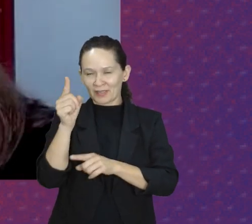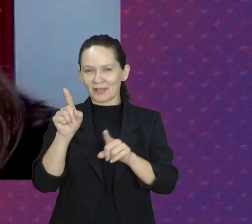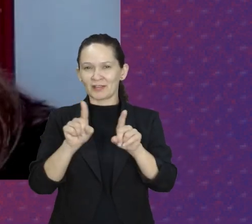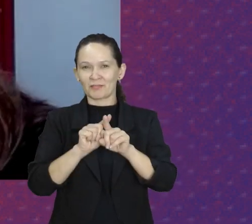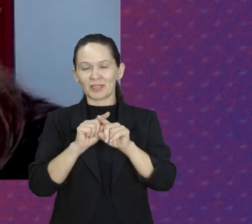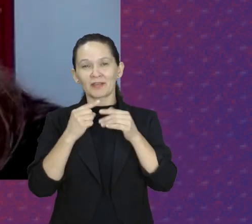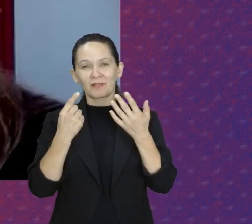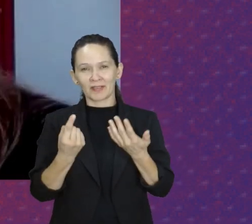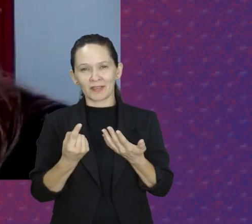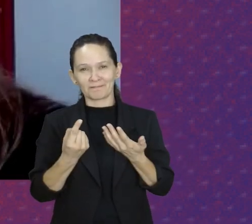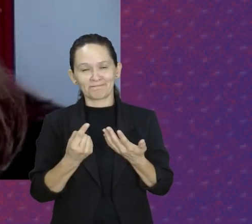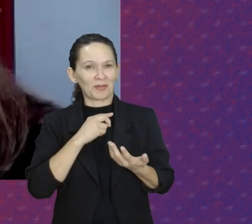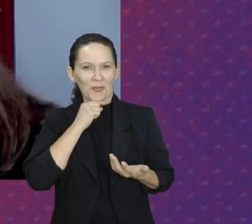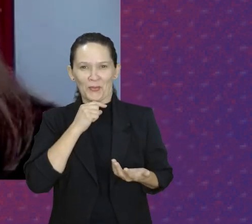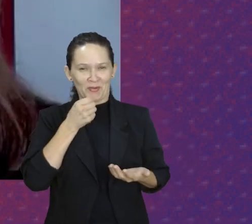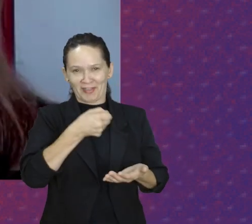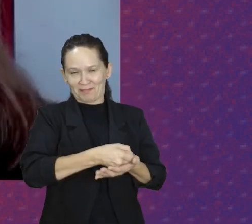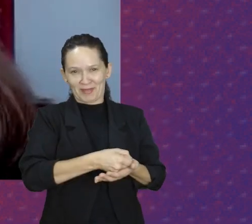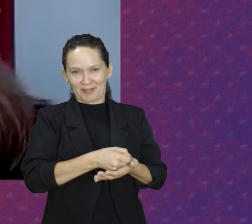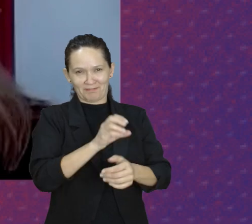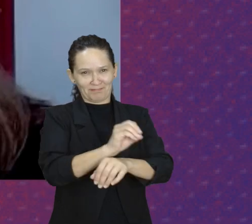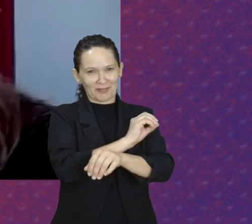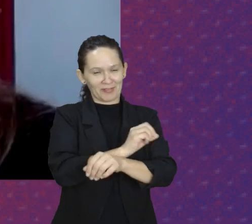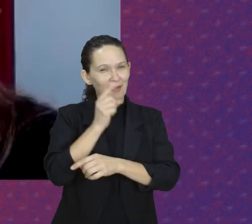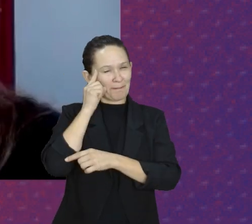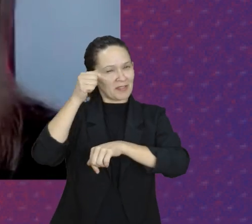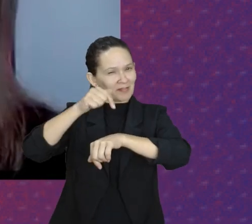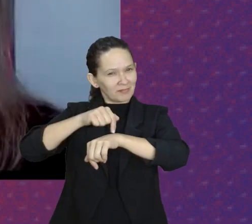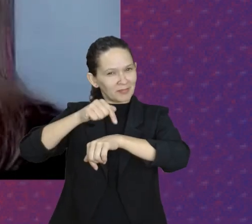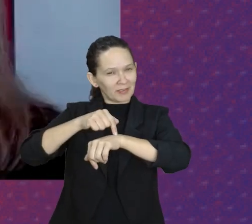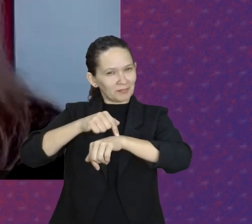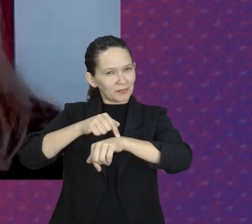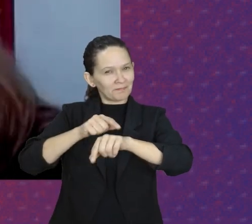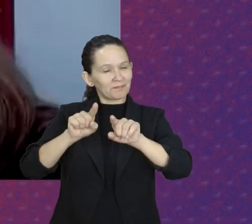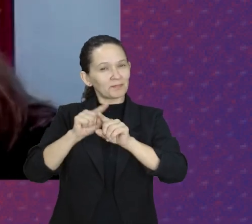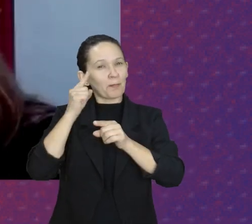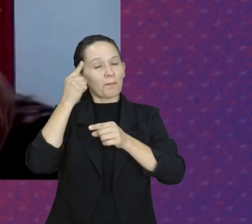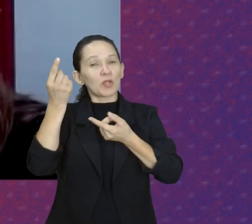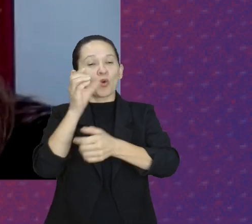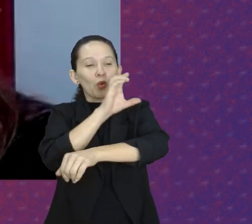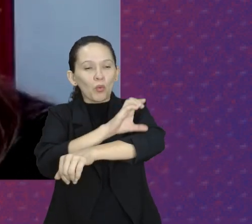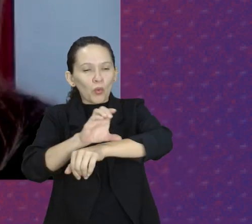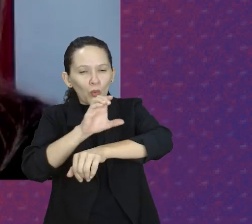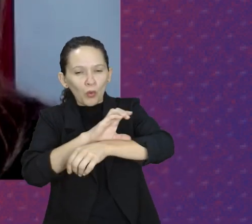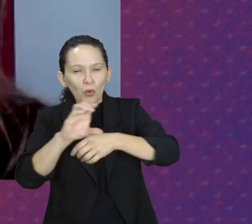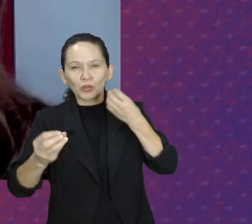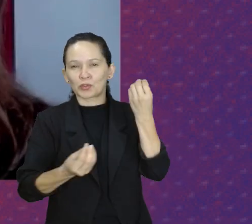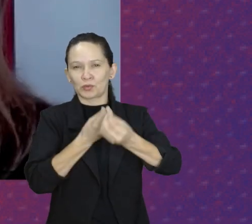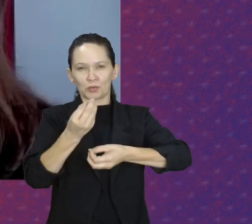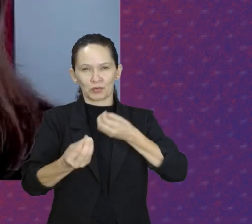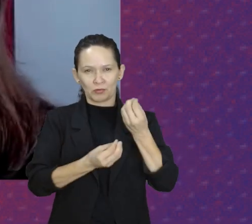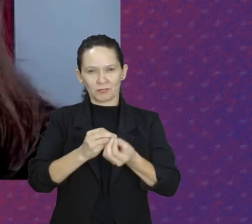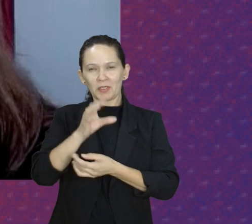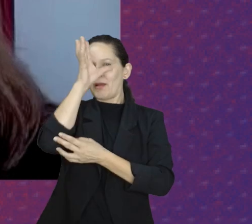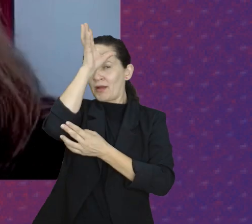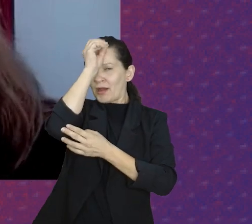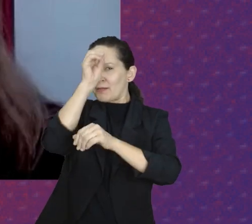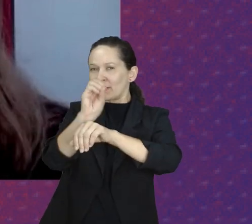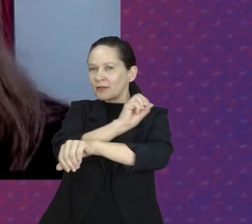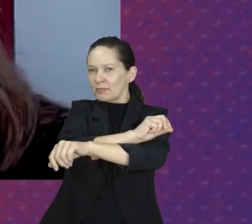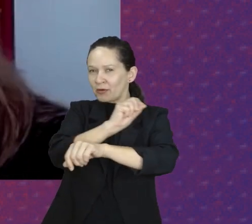uma forma ampliada, né? A gente pensa sobre tempos, a gente pensa sobre recursos, dinheiro, a gente pensa sobre os